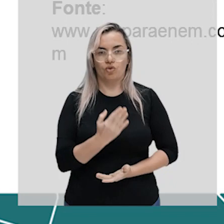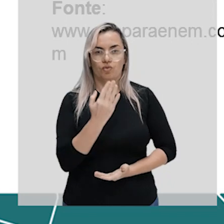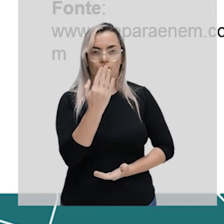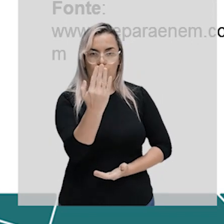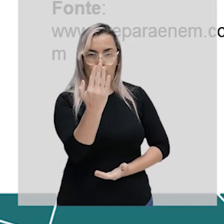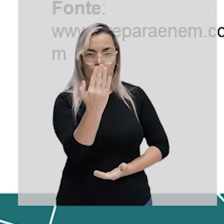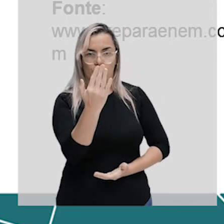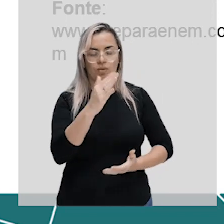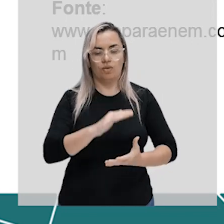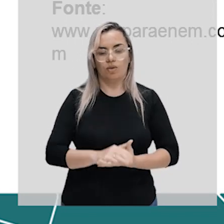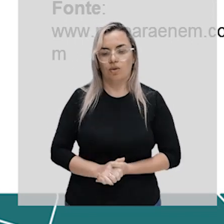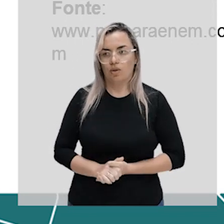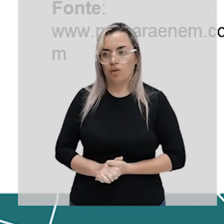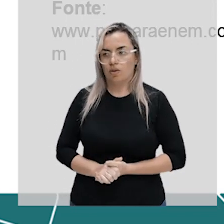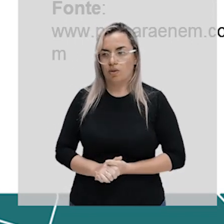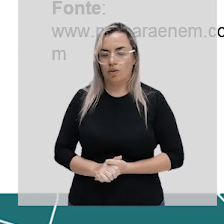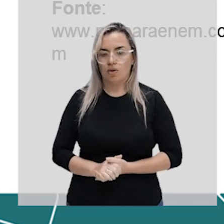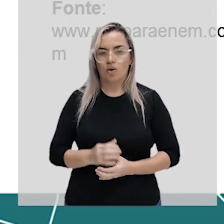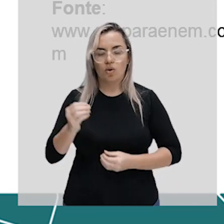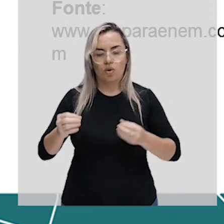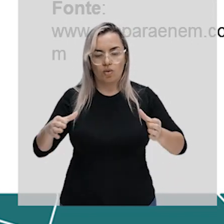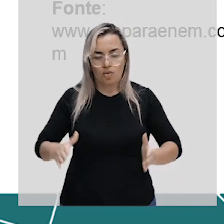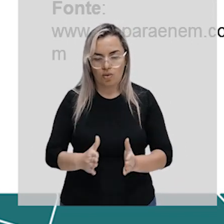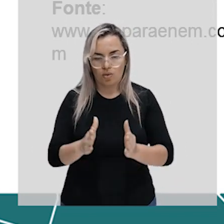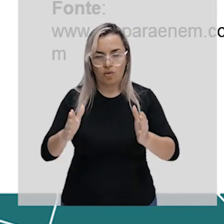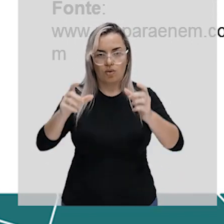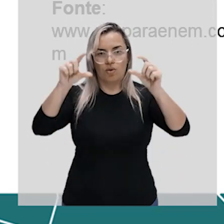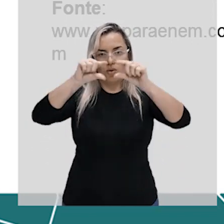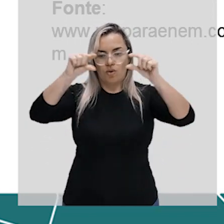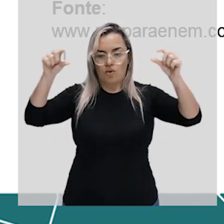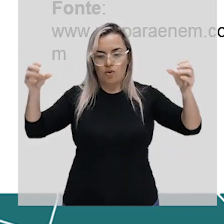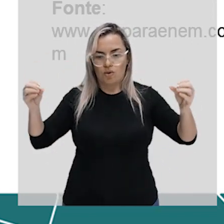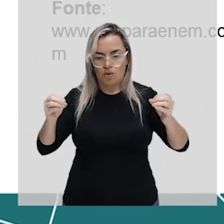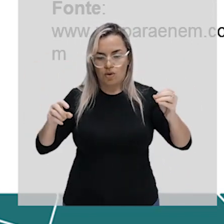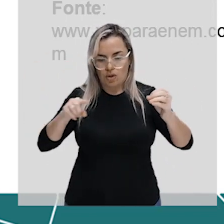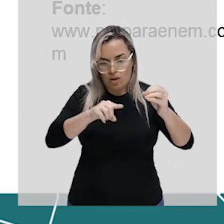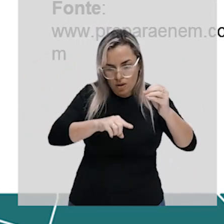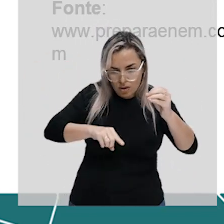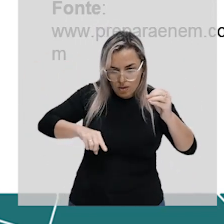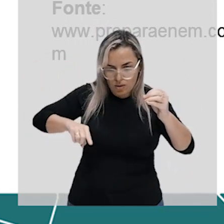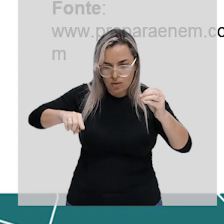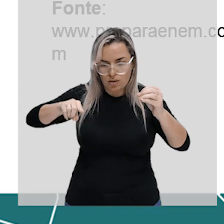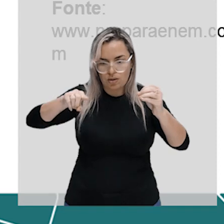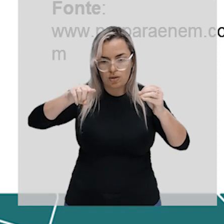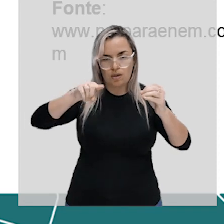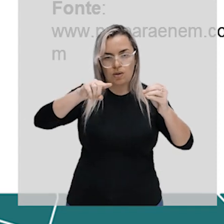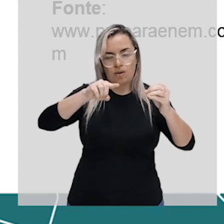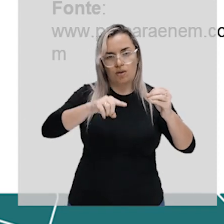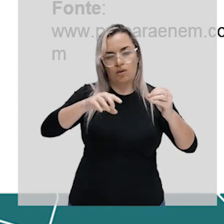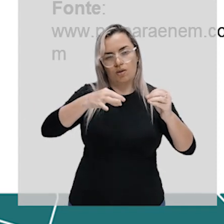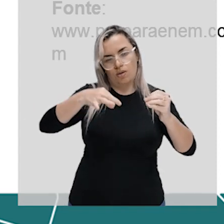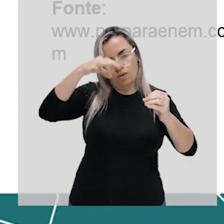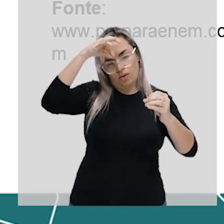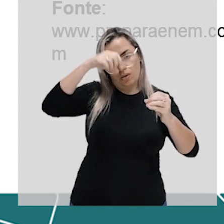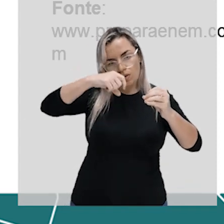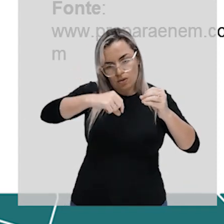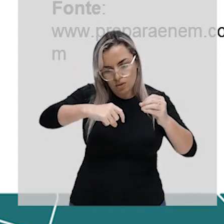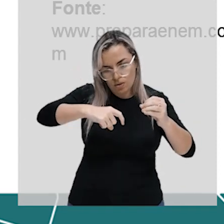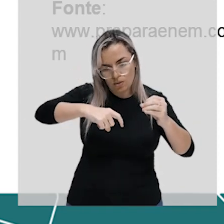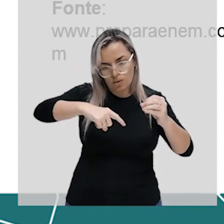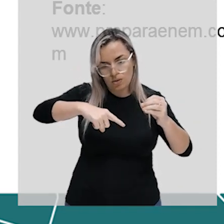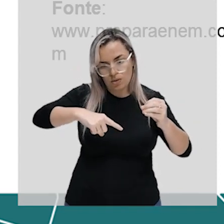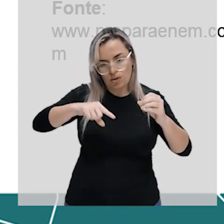ter a abertura da vagina, ok? Essa aqui são os pequenos lábios, essas duas laterais